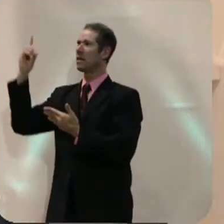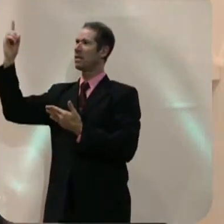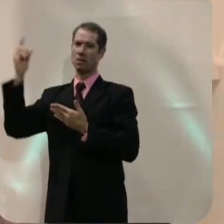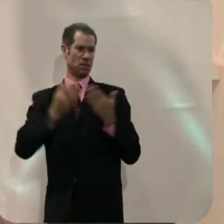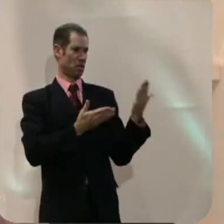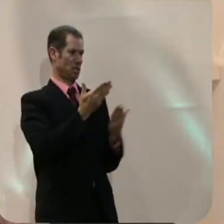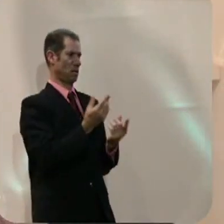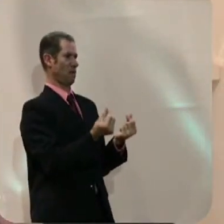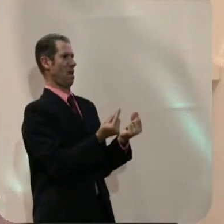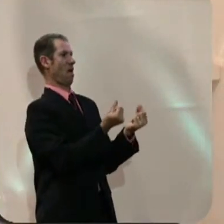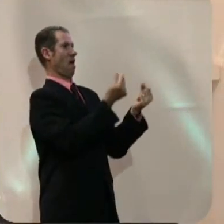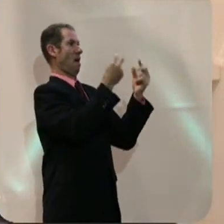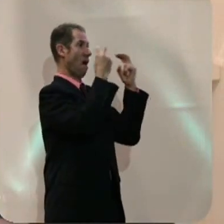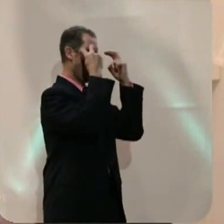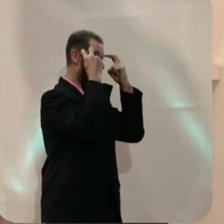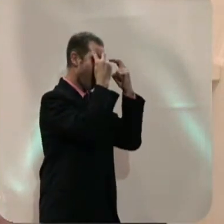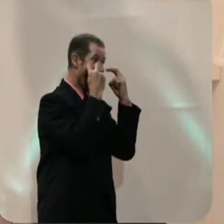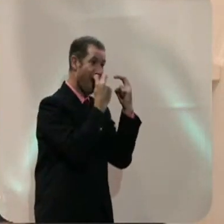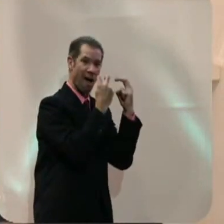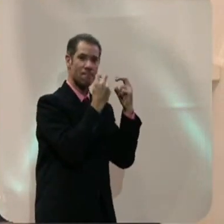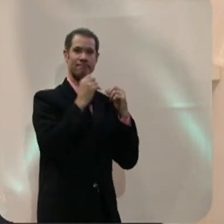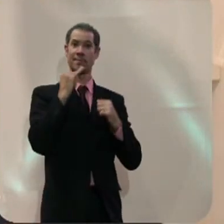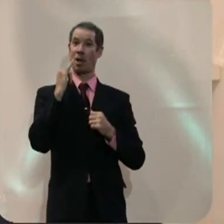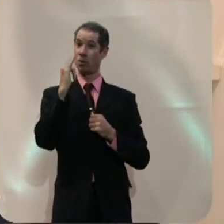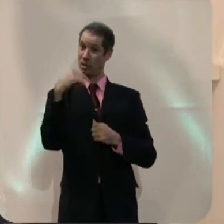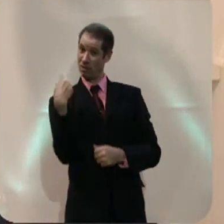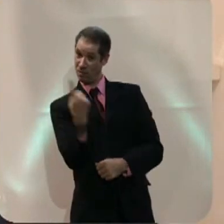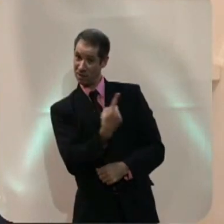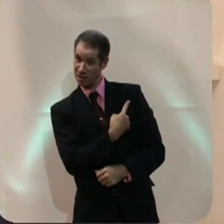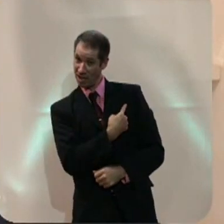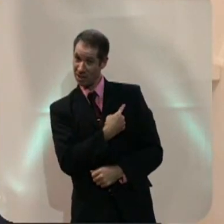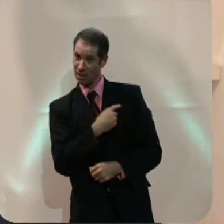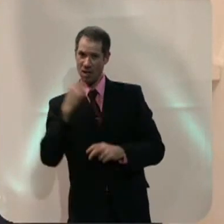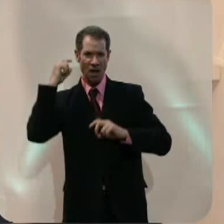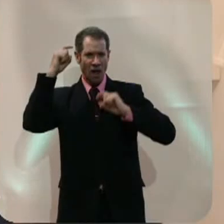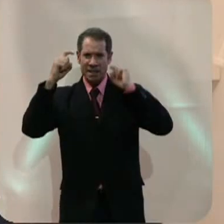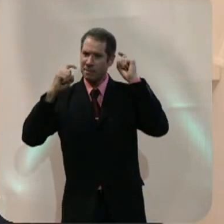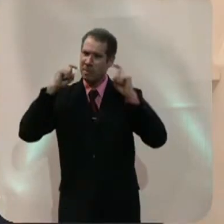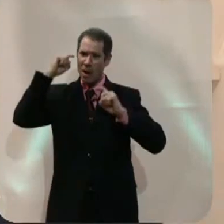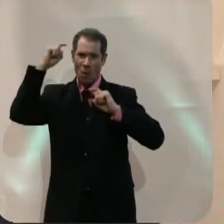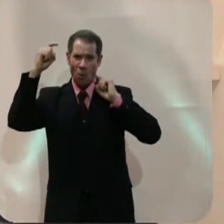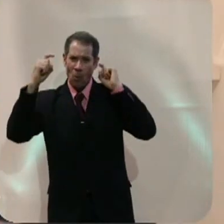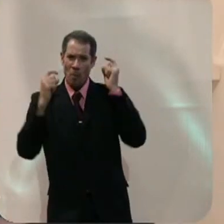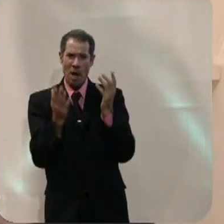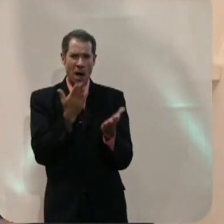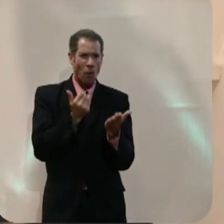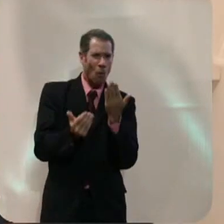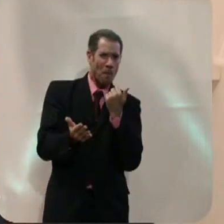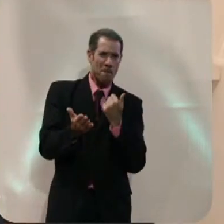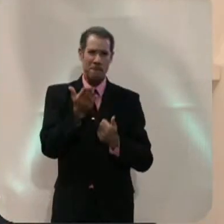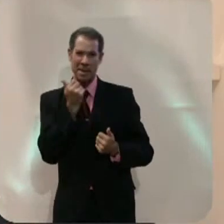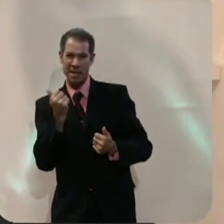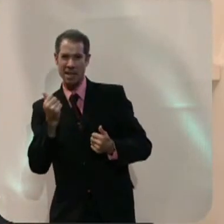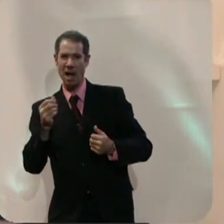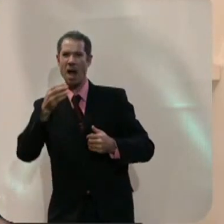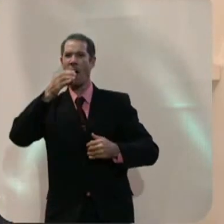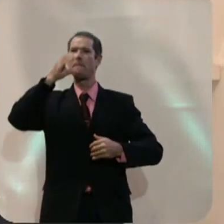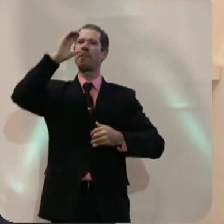servir ao dinheiro. Por isso eu digo a vocês, não se preocupem com a comida, com a